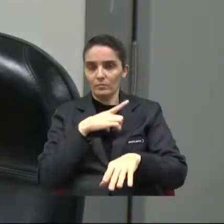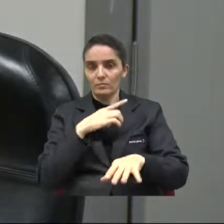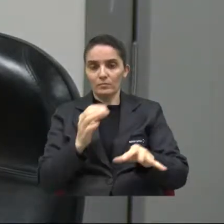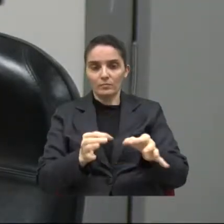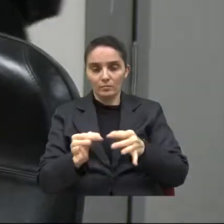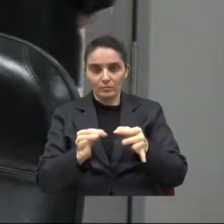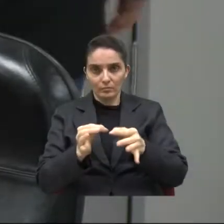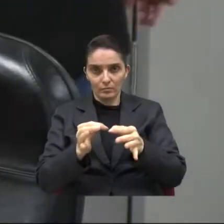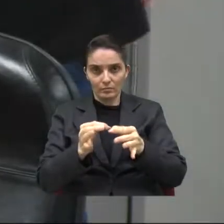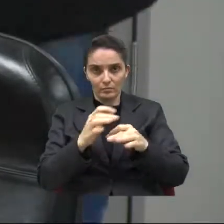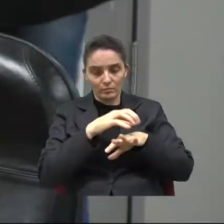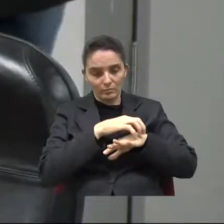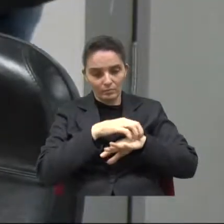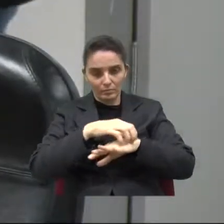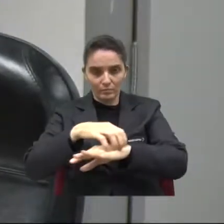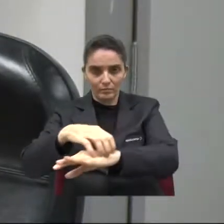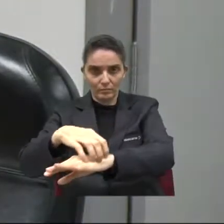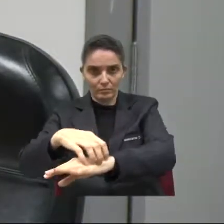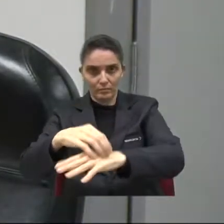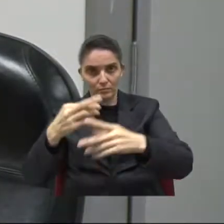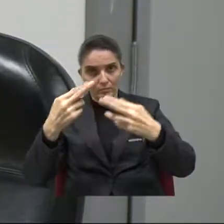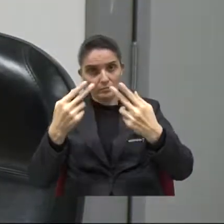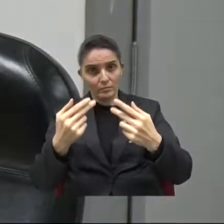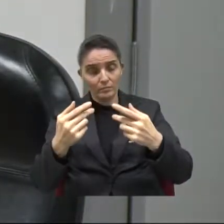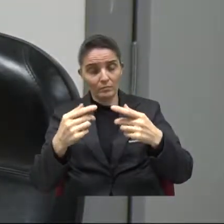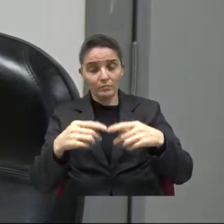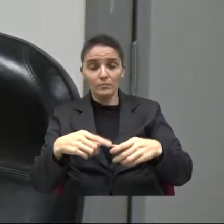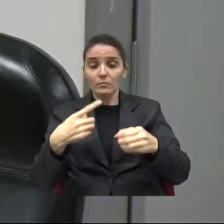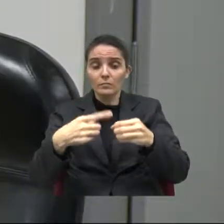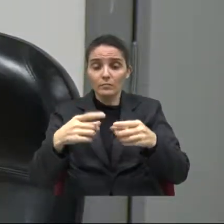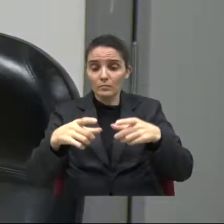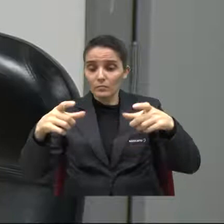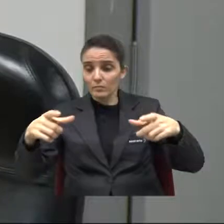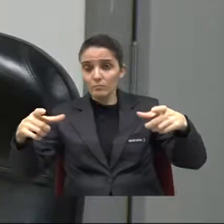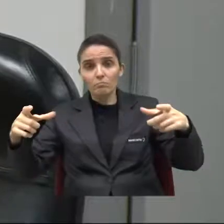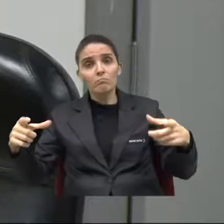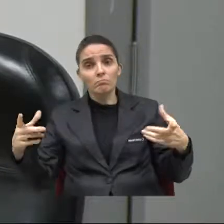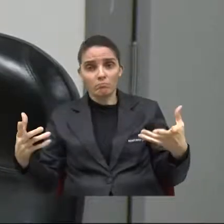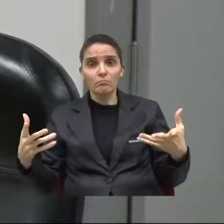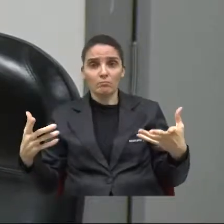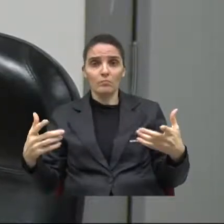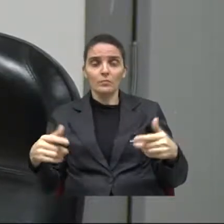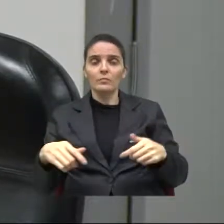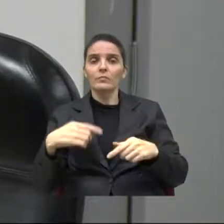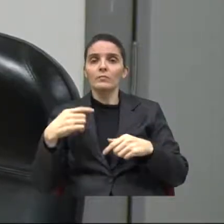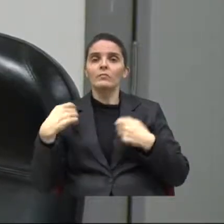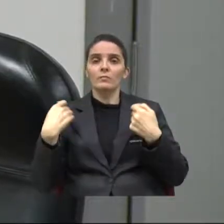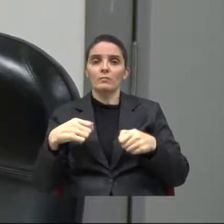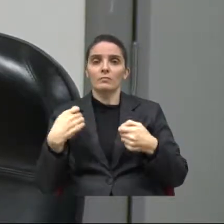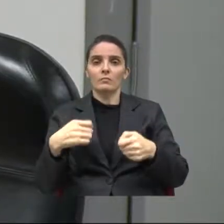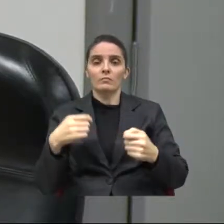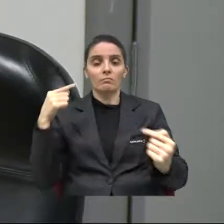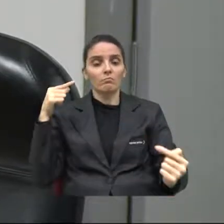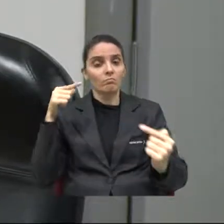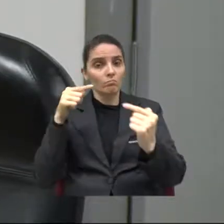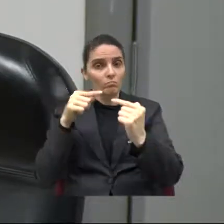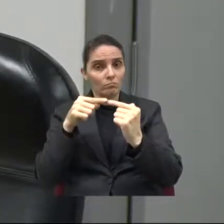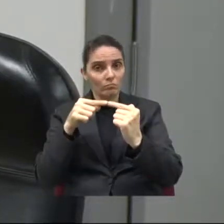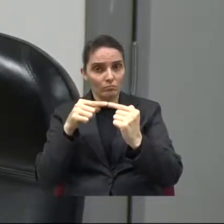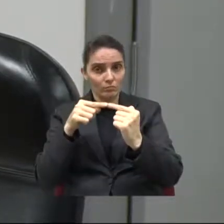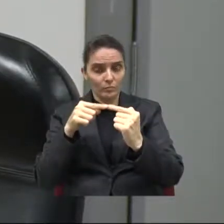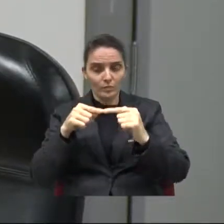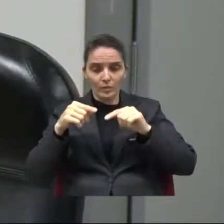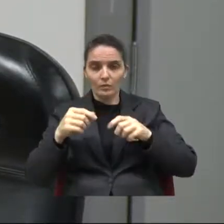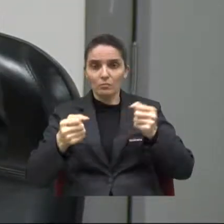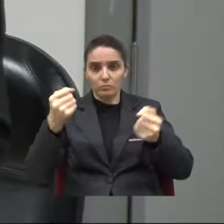tráfego em Limeira, compatível com o crescimento da cidade, contemplando duas metas desafiadoras: aumentar a